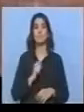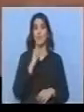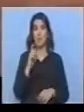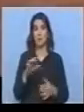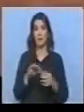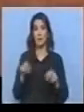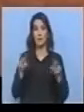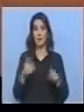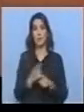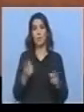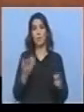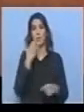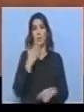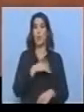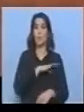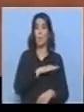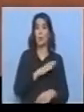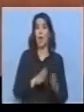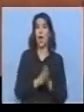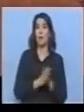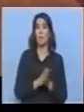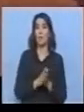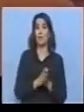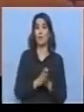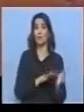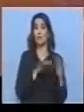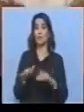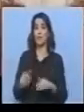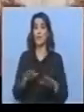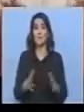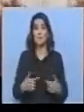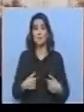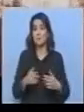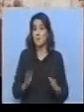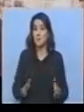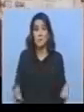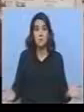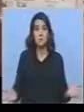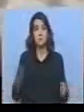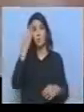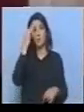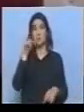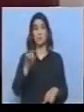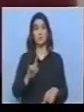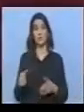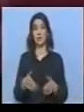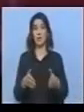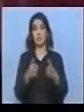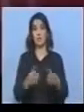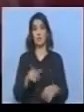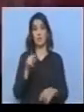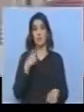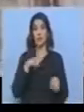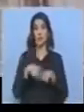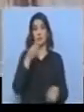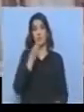matéria, porque supostamente Coimbra foi beneficiada, mas eu acho que é um benefício que dispensamos. Acho que não é por aí, não é esse o caminho e não é essa a política